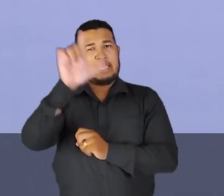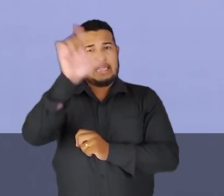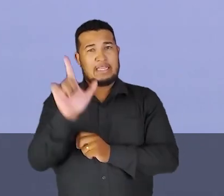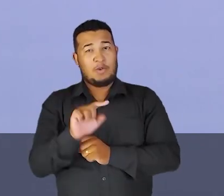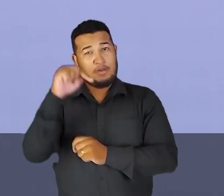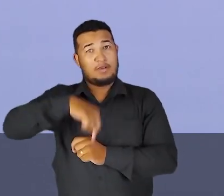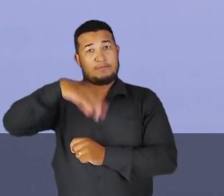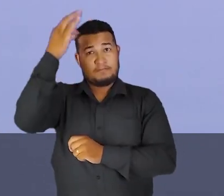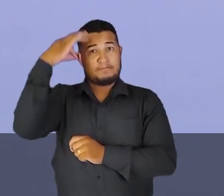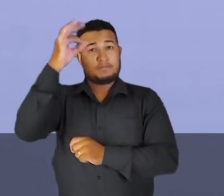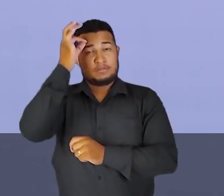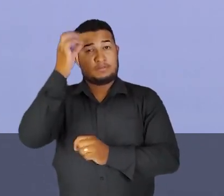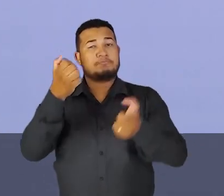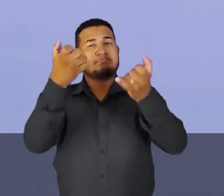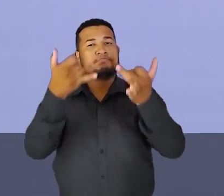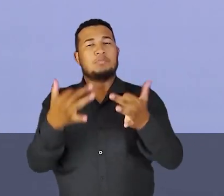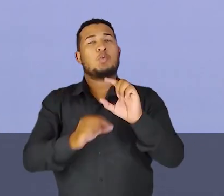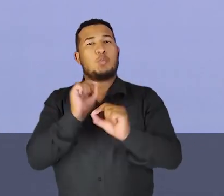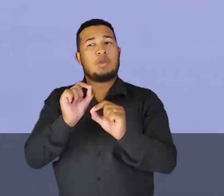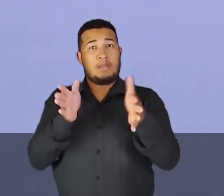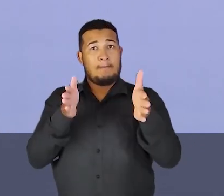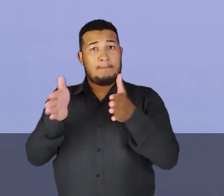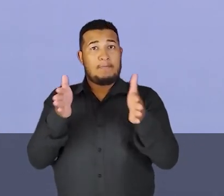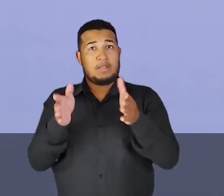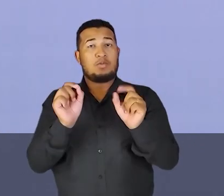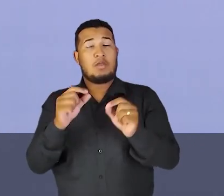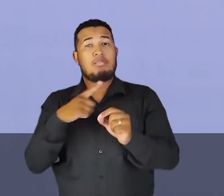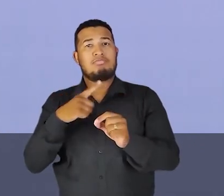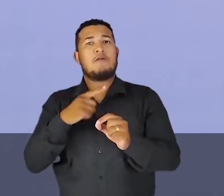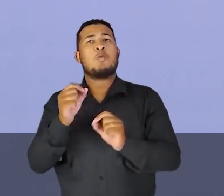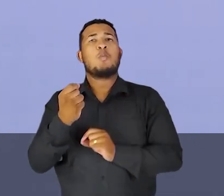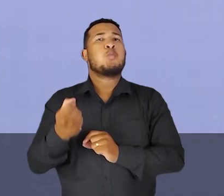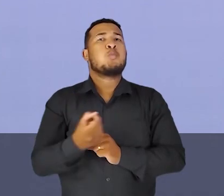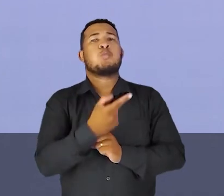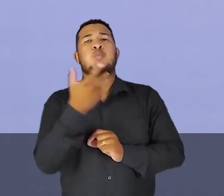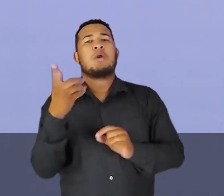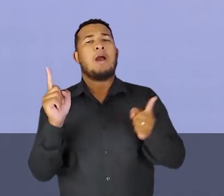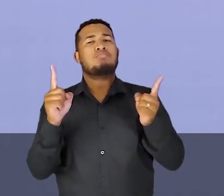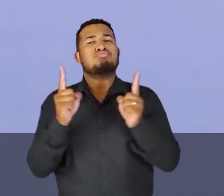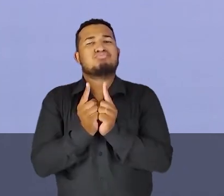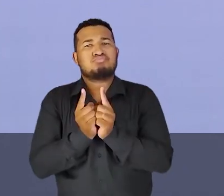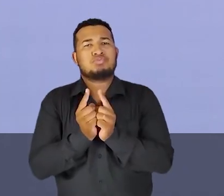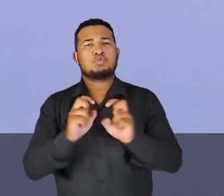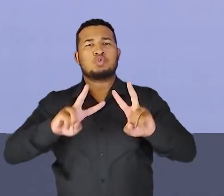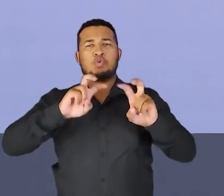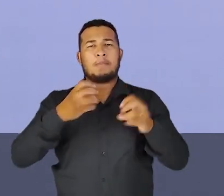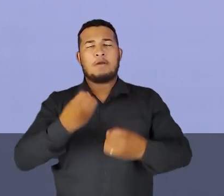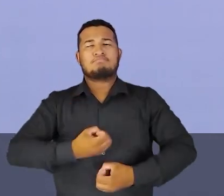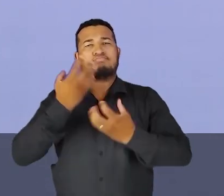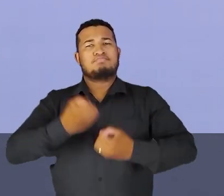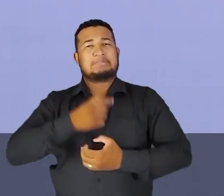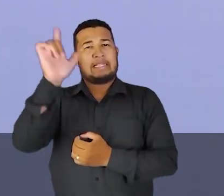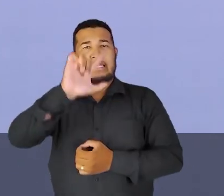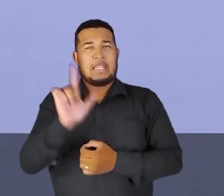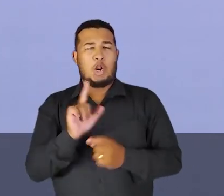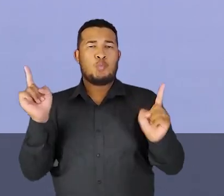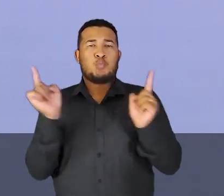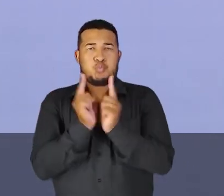no Espírito Santo, vão dizer que neste período houve um número menor de expressões